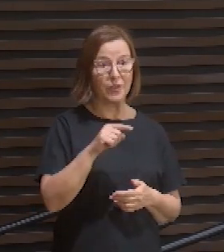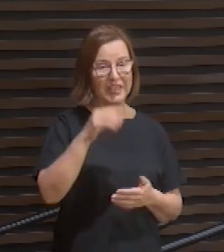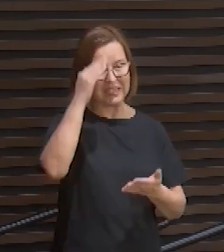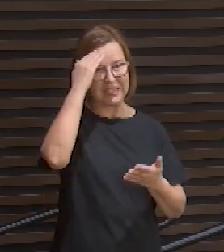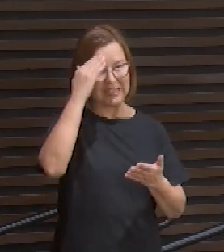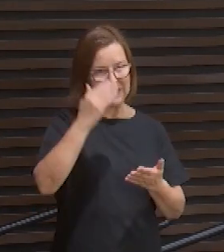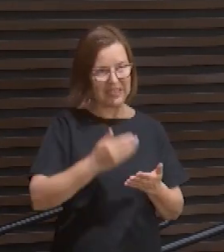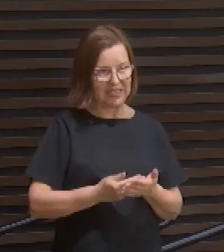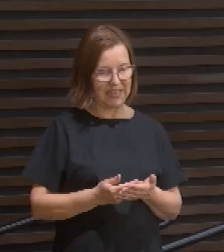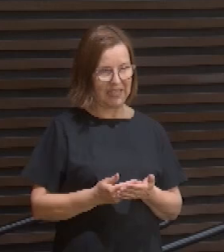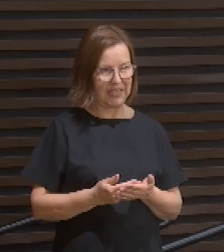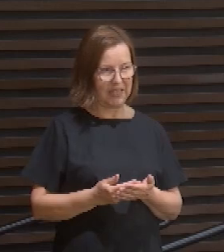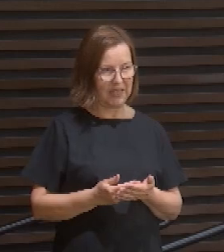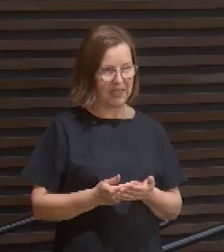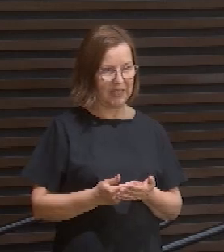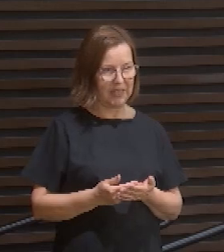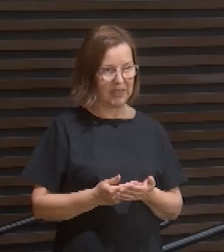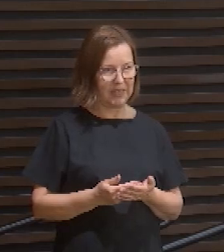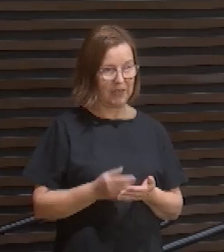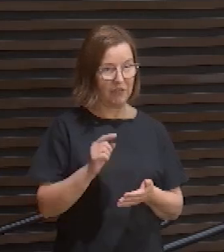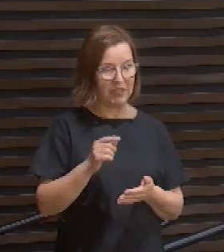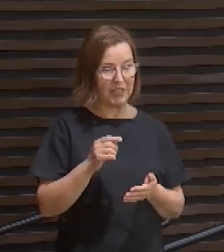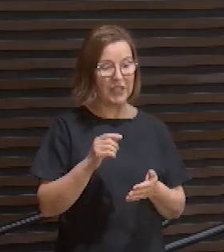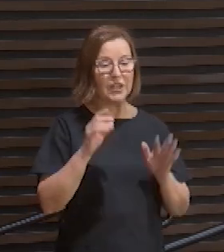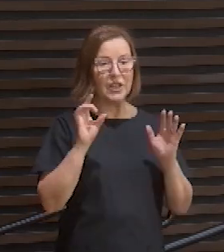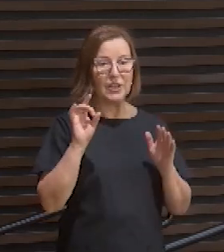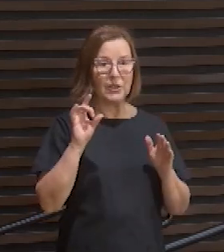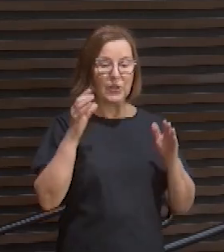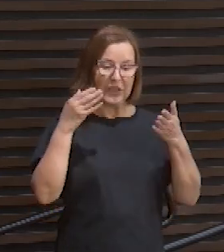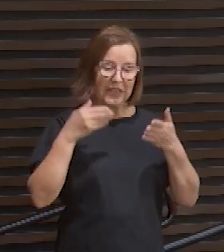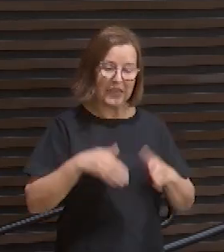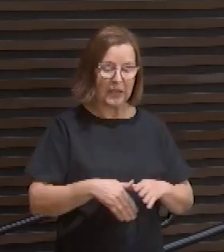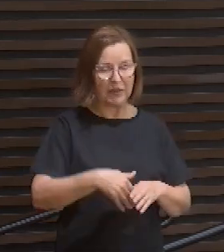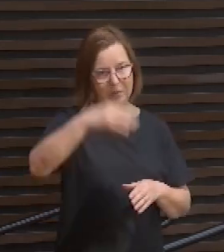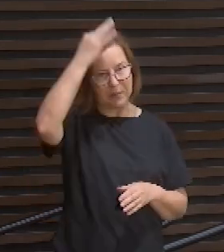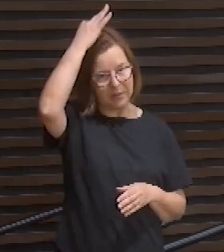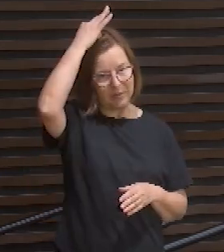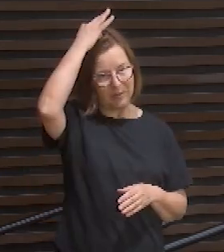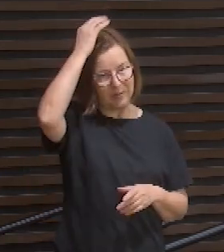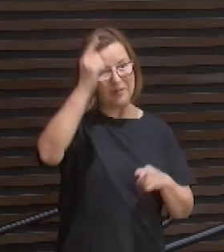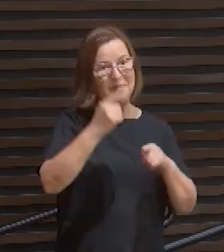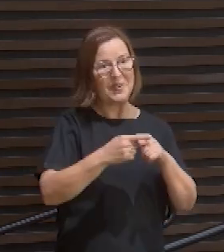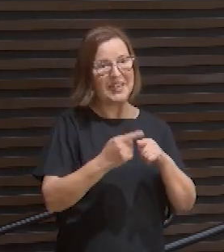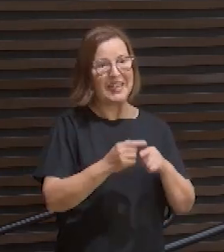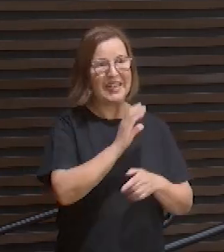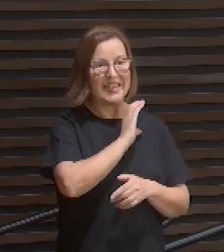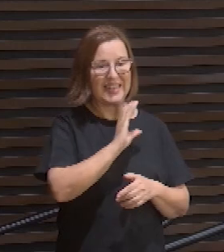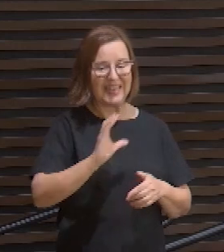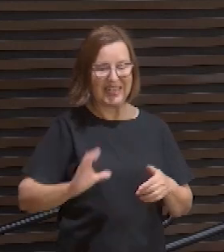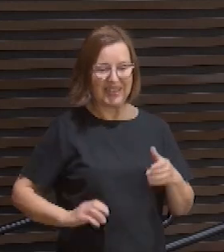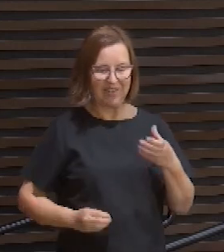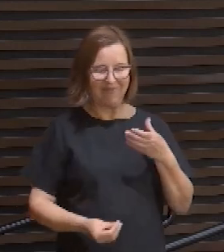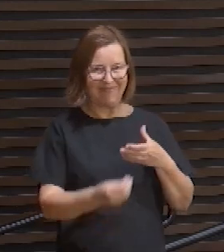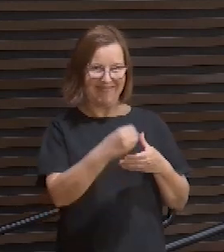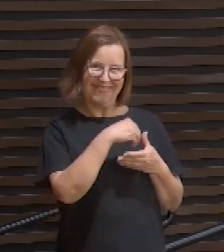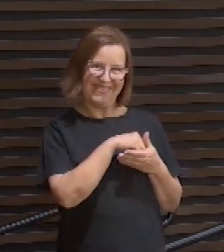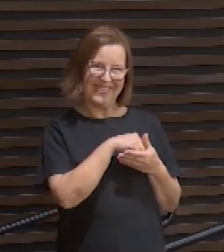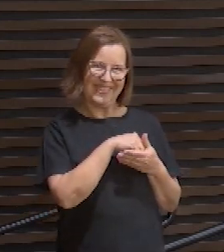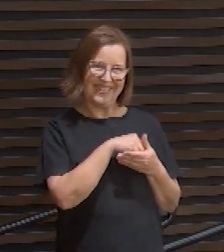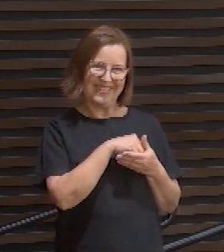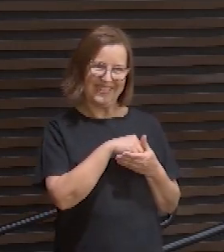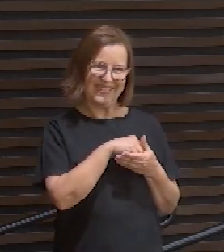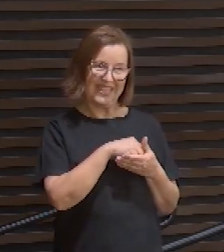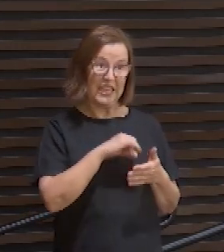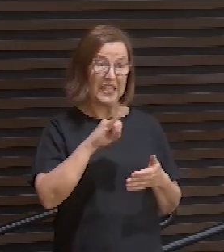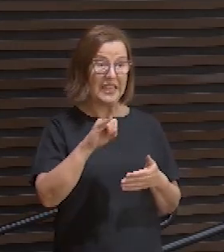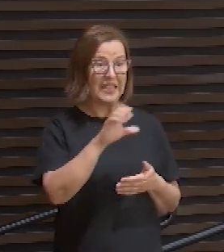está me ouvindo agora, você só nasceu de novo porque Cristo está em você. Se Cristo não